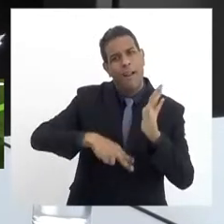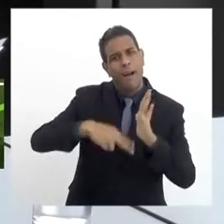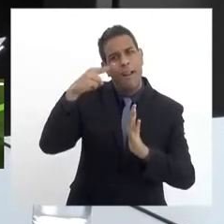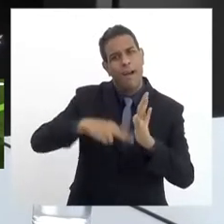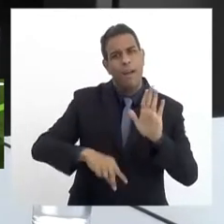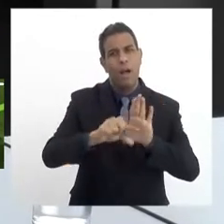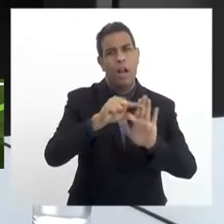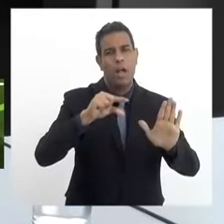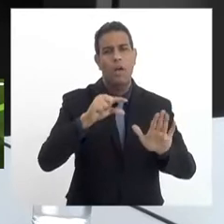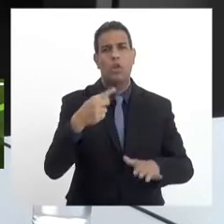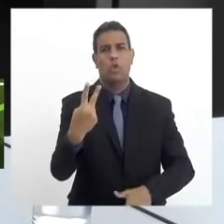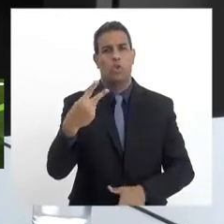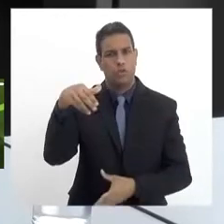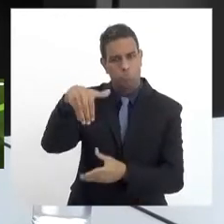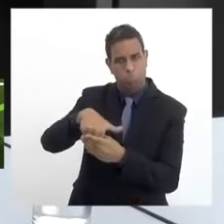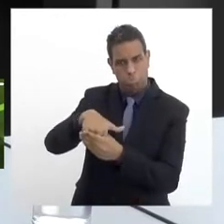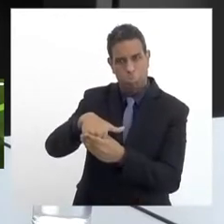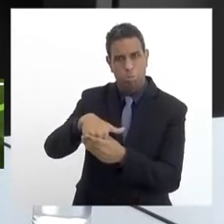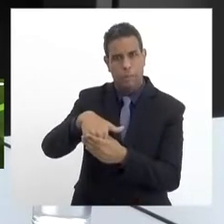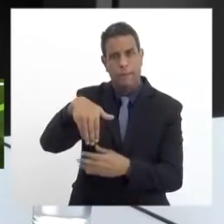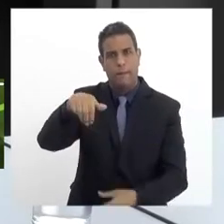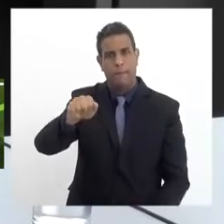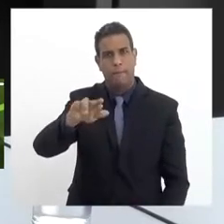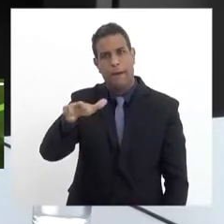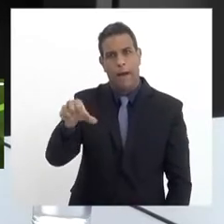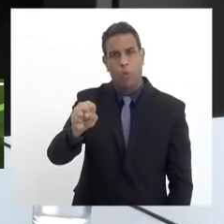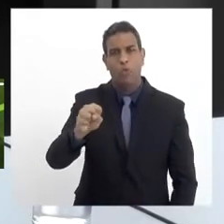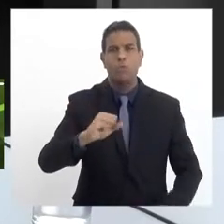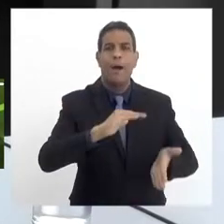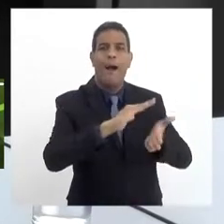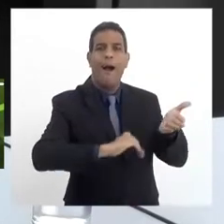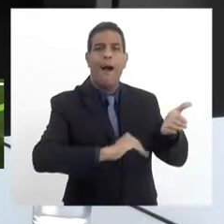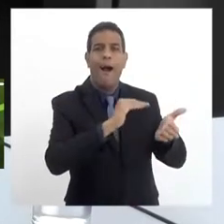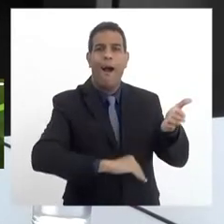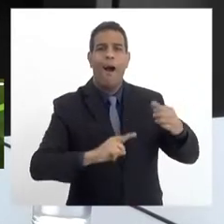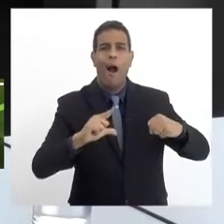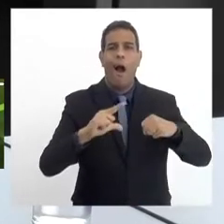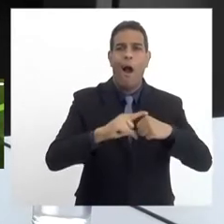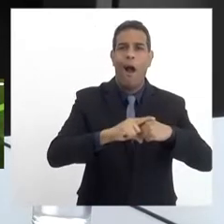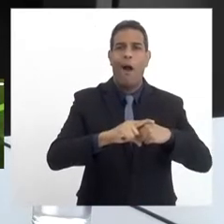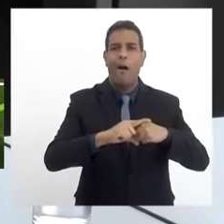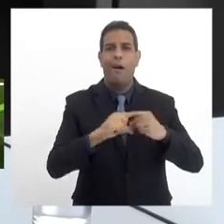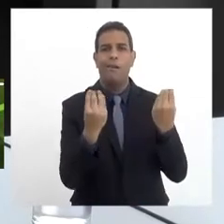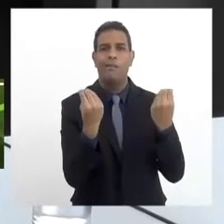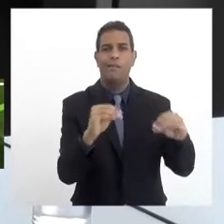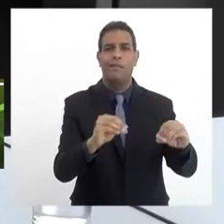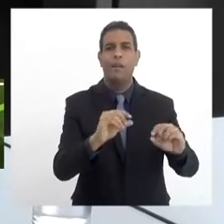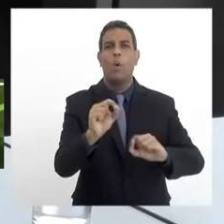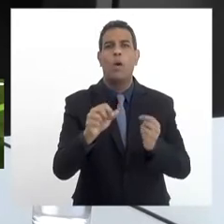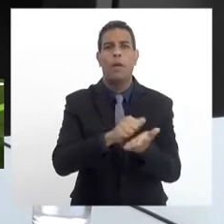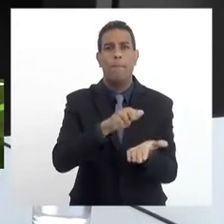2. Ah, tá, ok. Né, que suprimiu um artigo, que foi o artigo da multa,